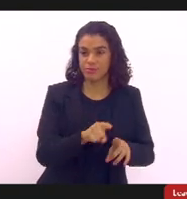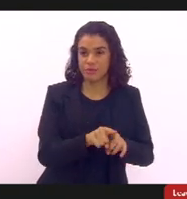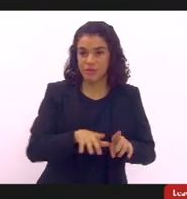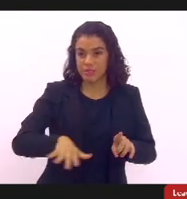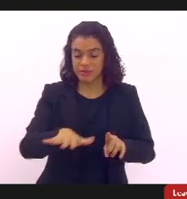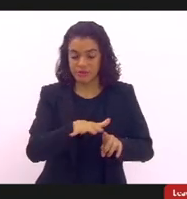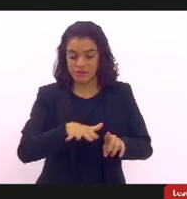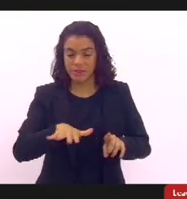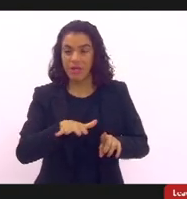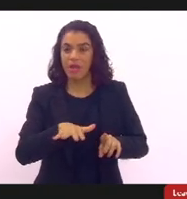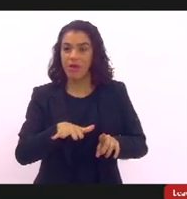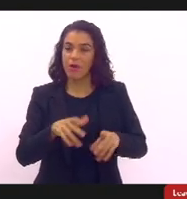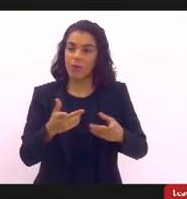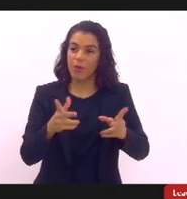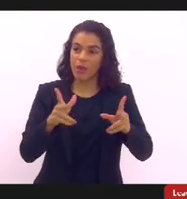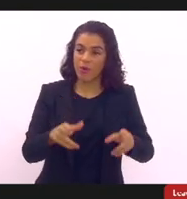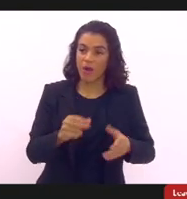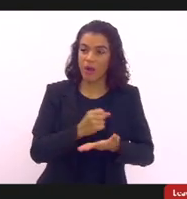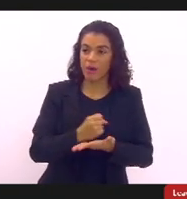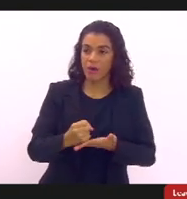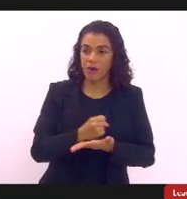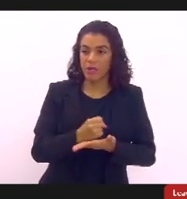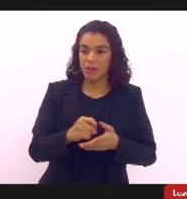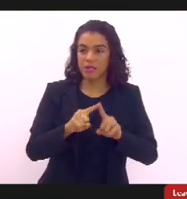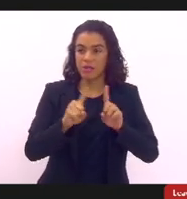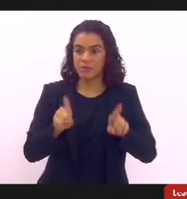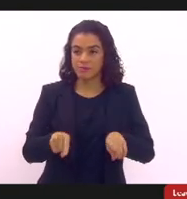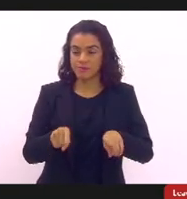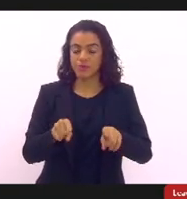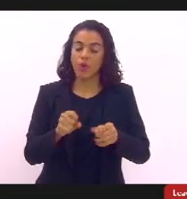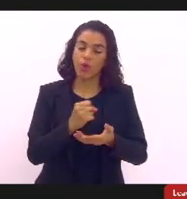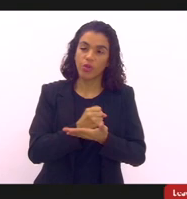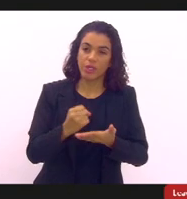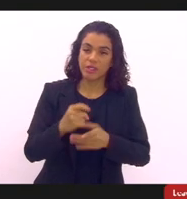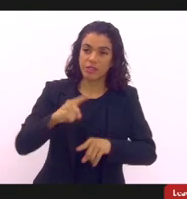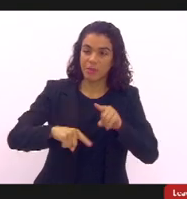sistema prisional, como é o caso da contratação do raio-x